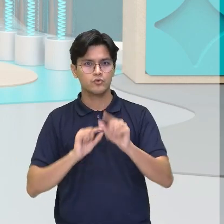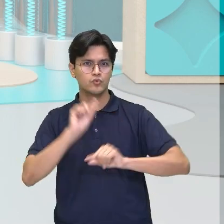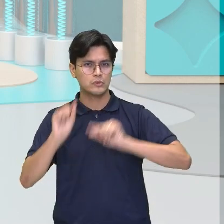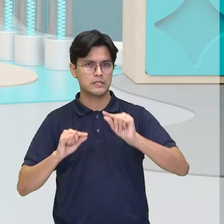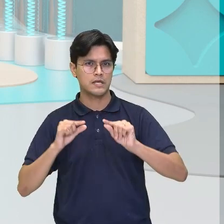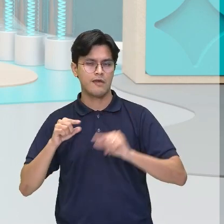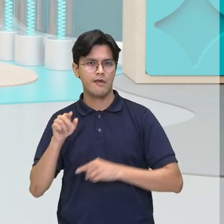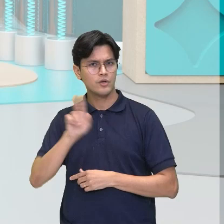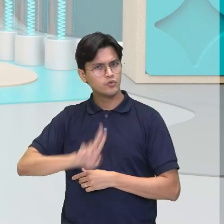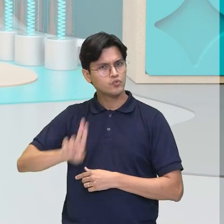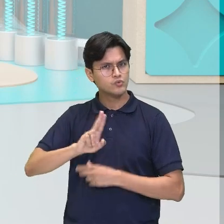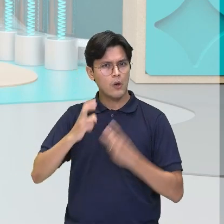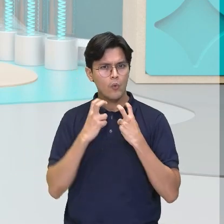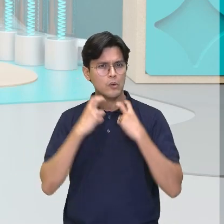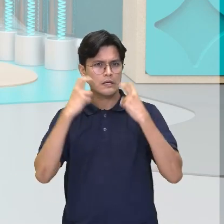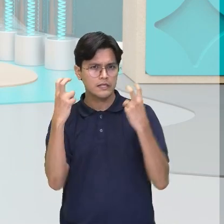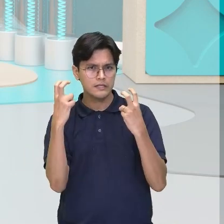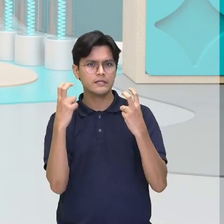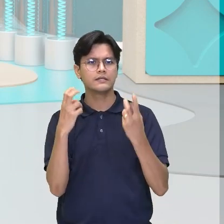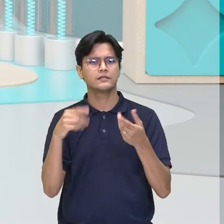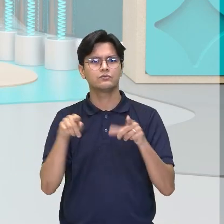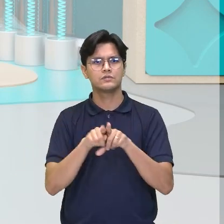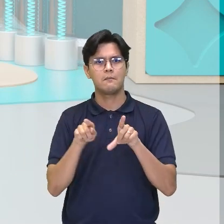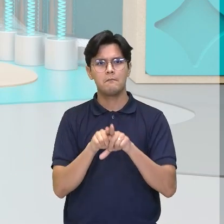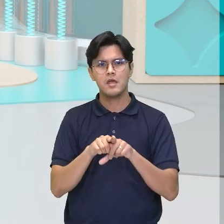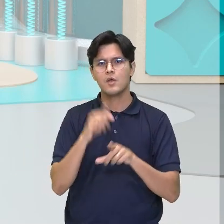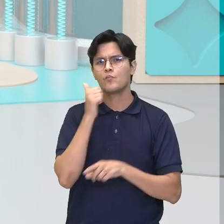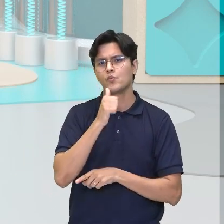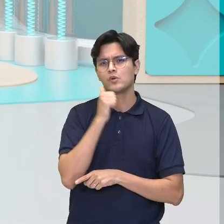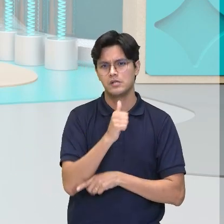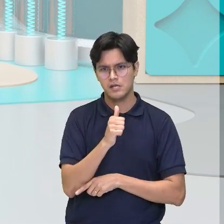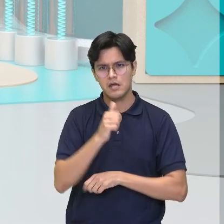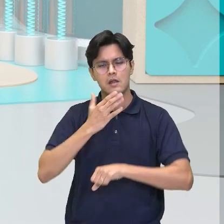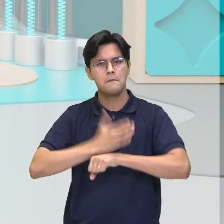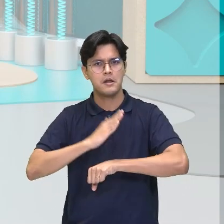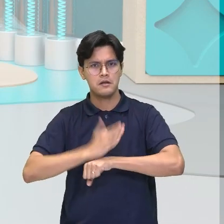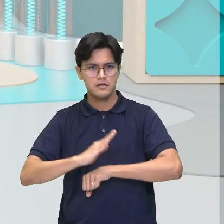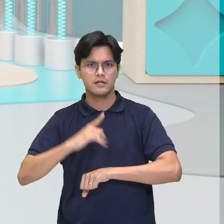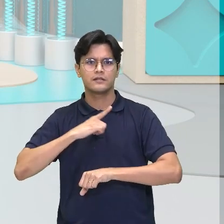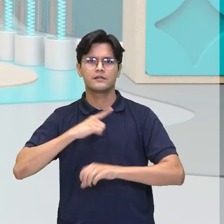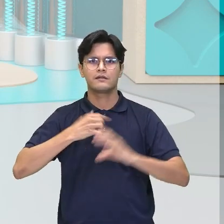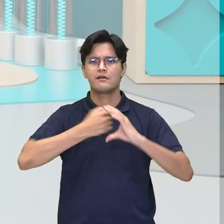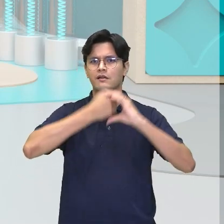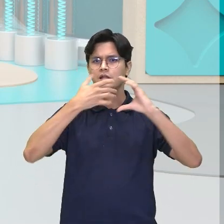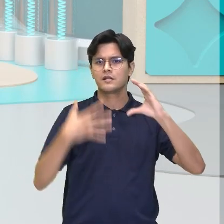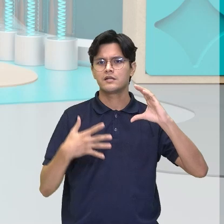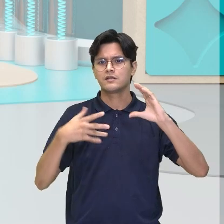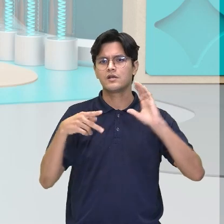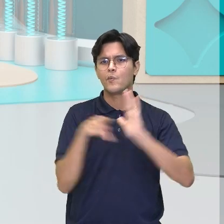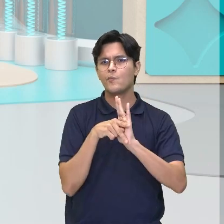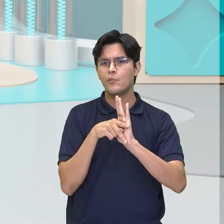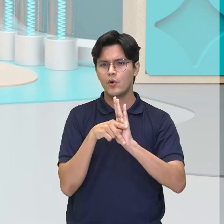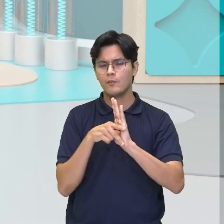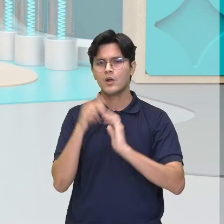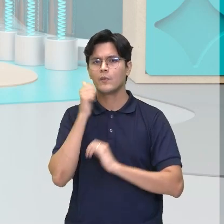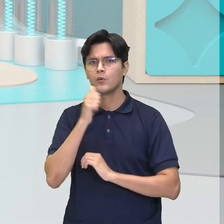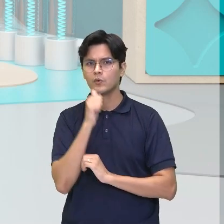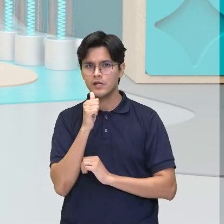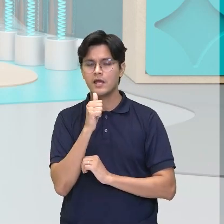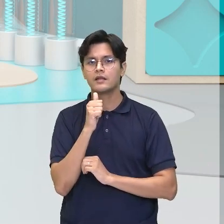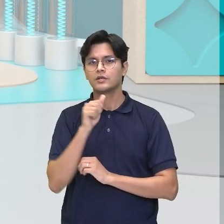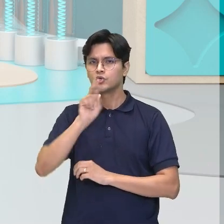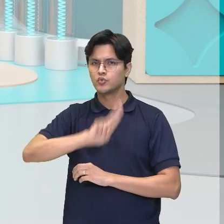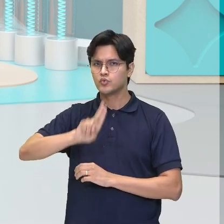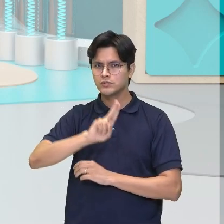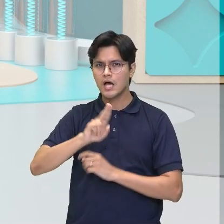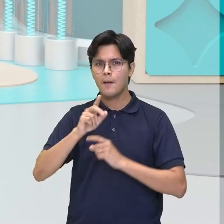gritos, eles urram. Então, as meninas, as mulheres, elas têm uma característica que elas mexem muito a questão dos olhos,